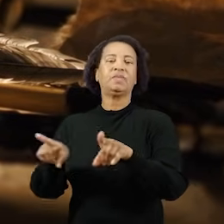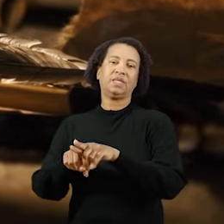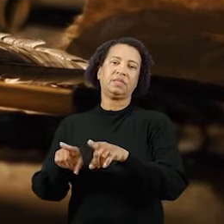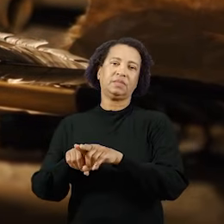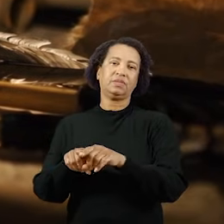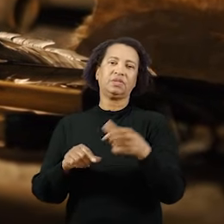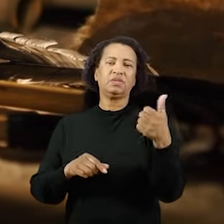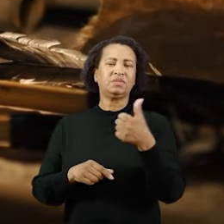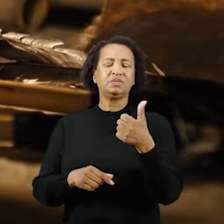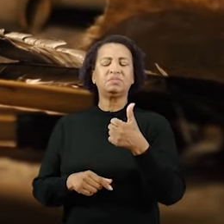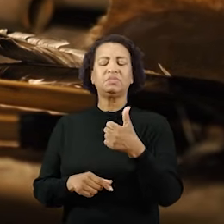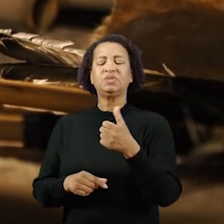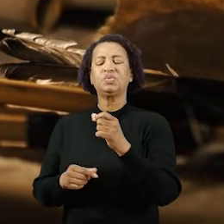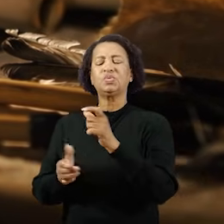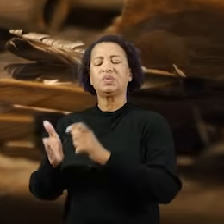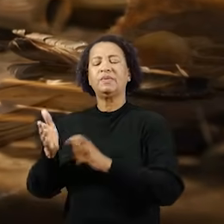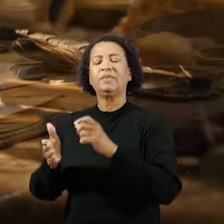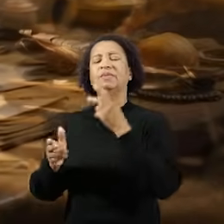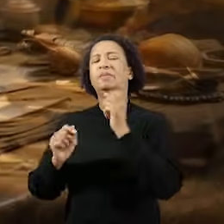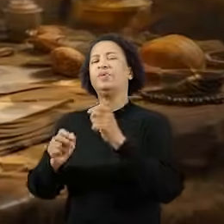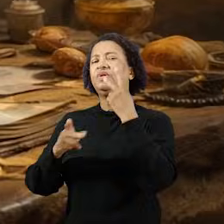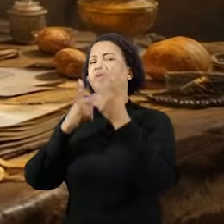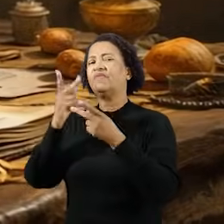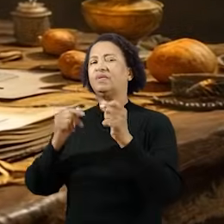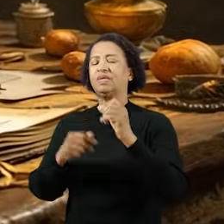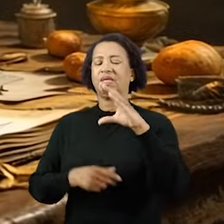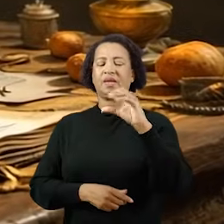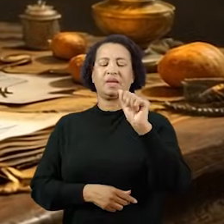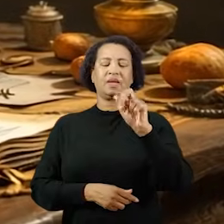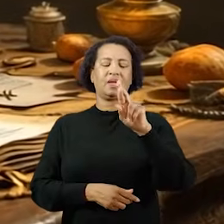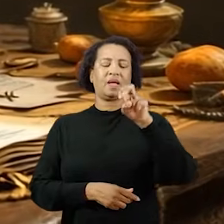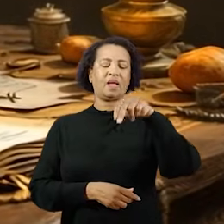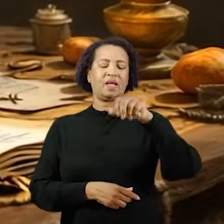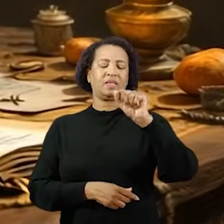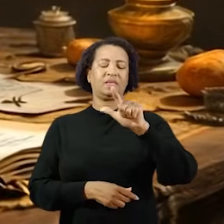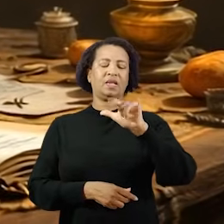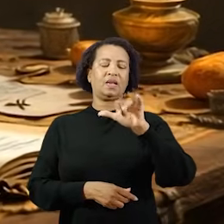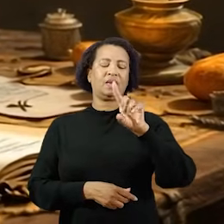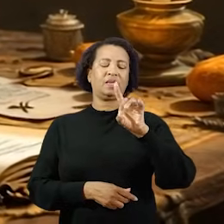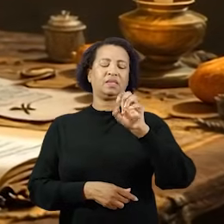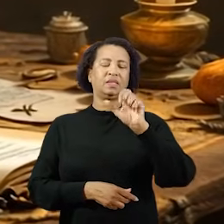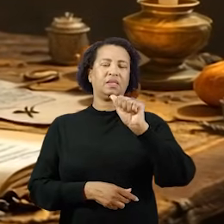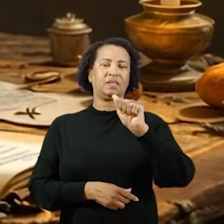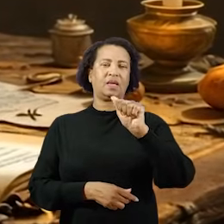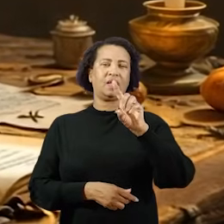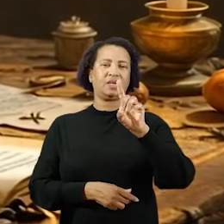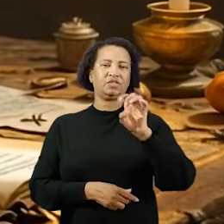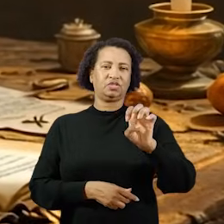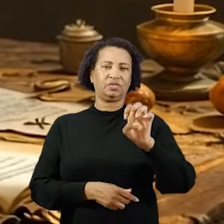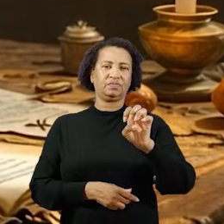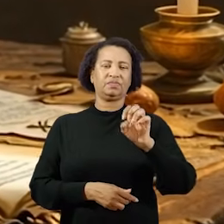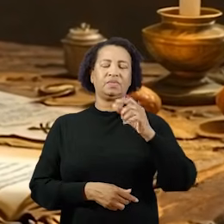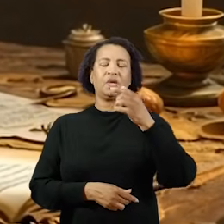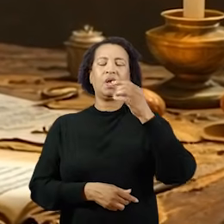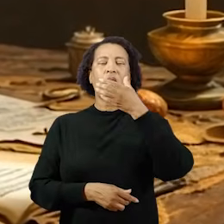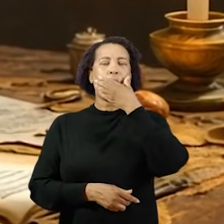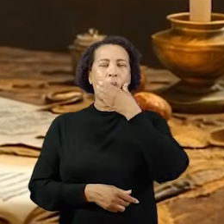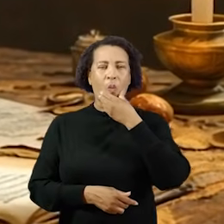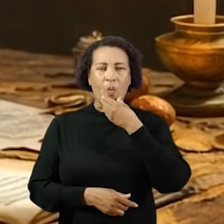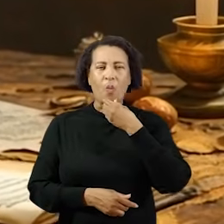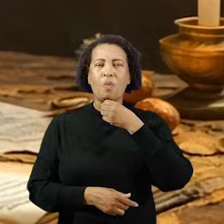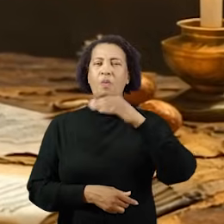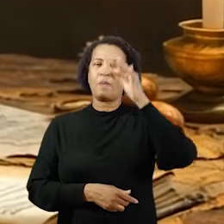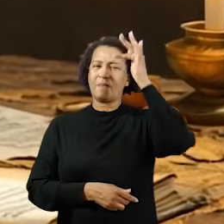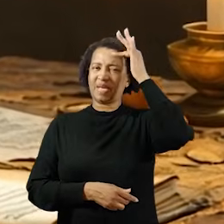ser intitulados de As Carnalidades. O teólogo Campbell Morgan chama esses 11